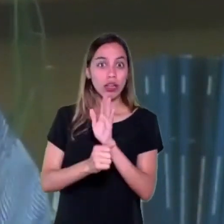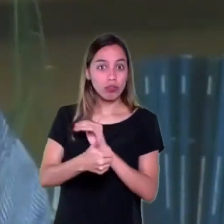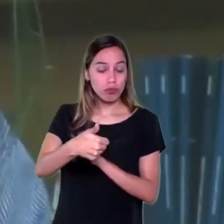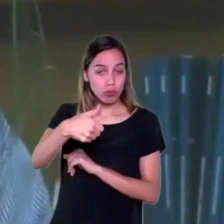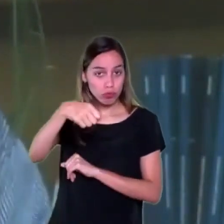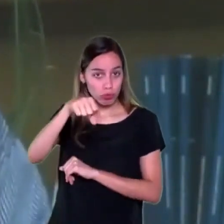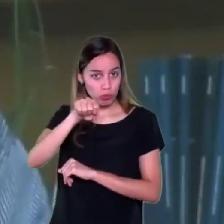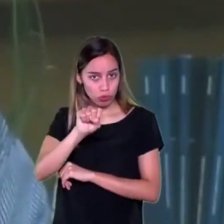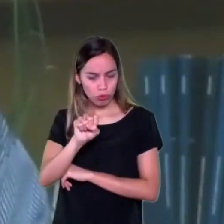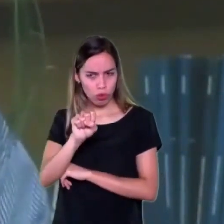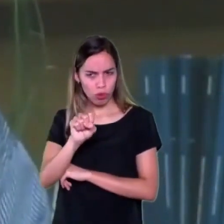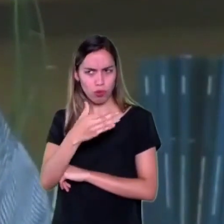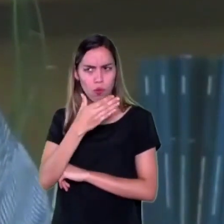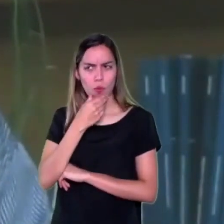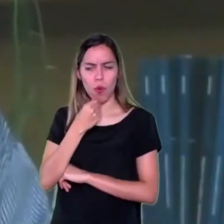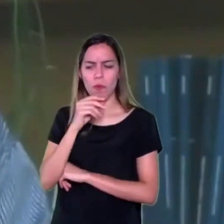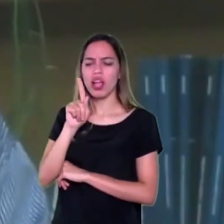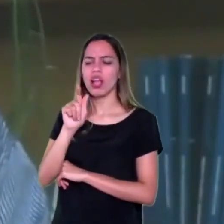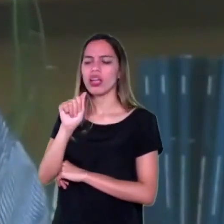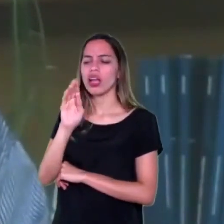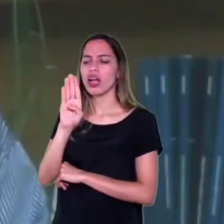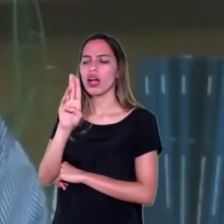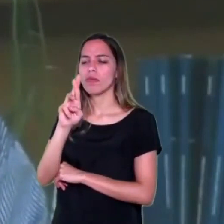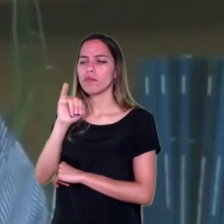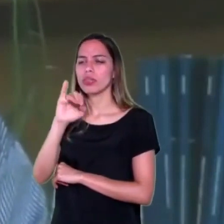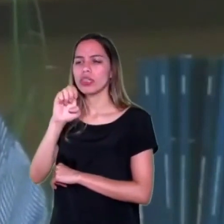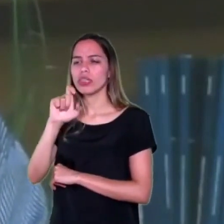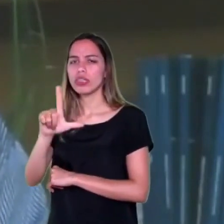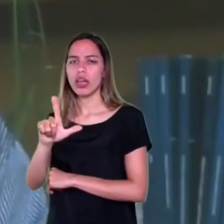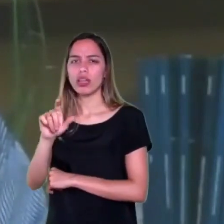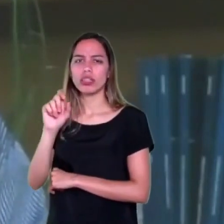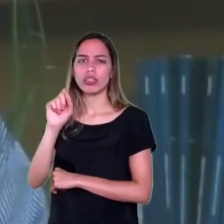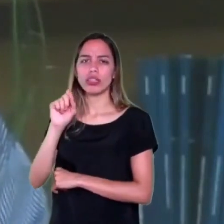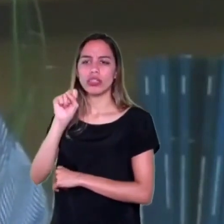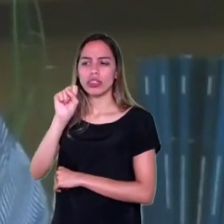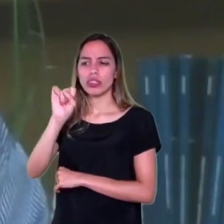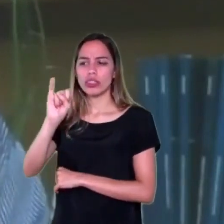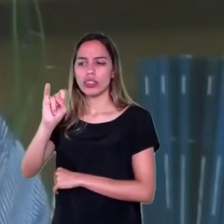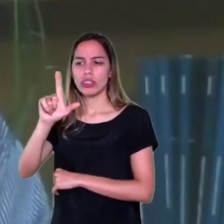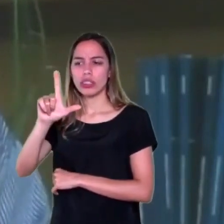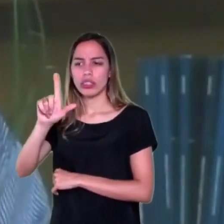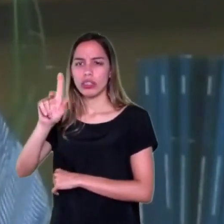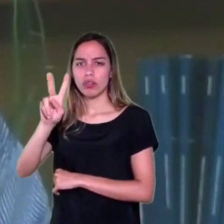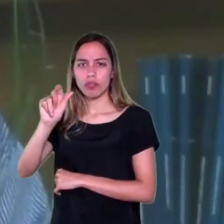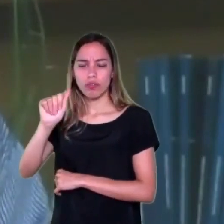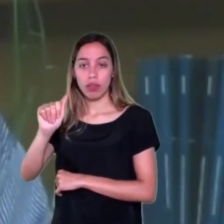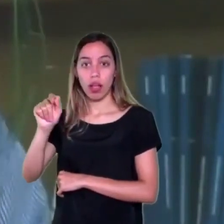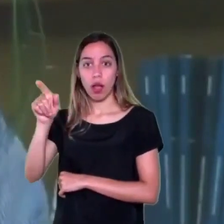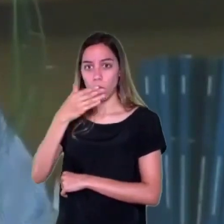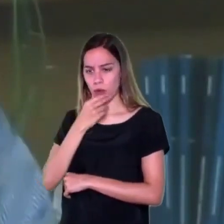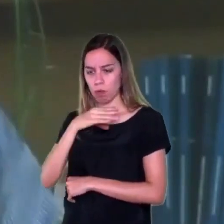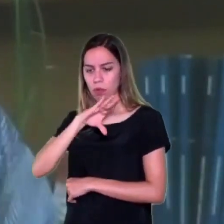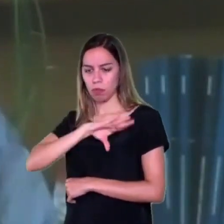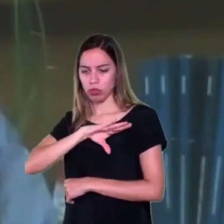por um homem chamado Gabriel da Silva Pereira, que era um português, juntamente com seus irmãos.